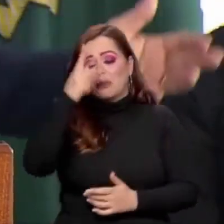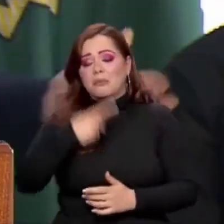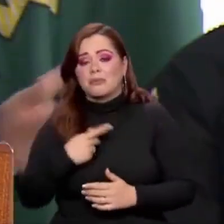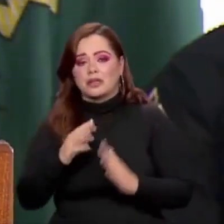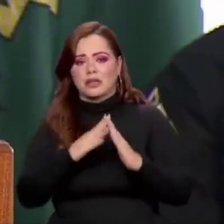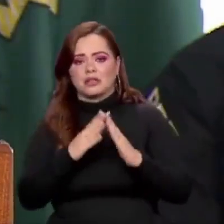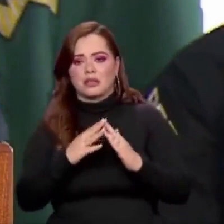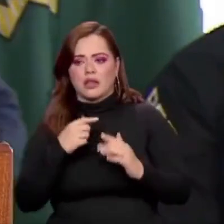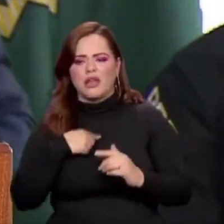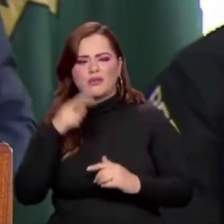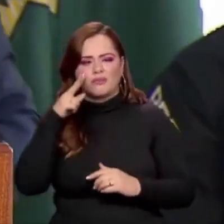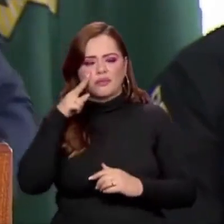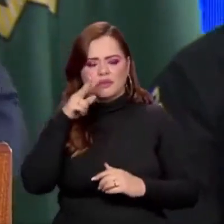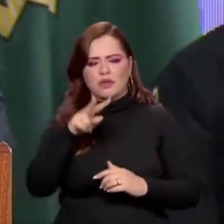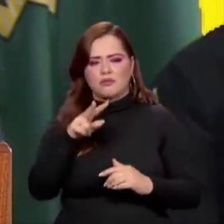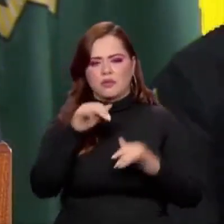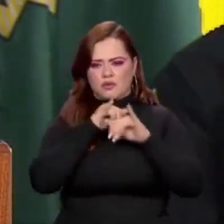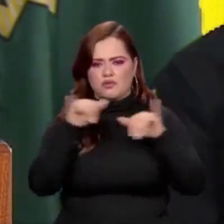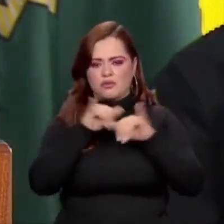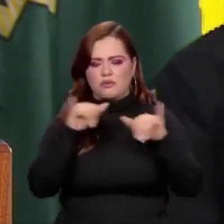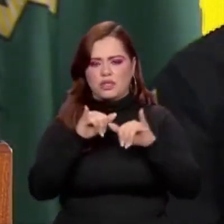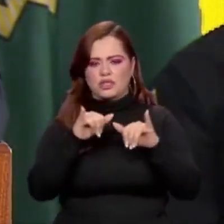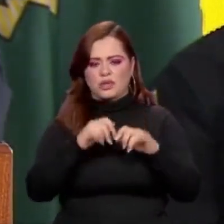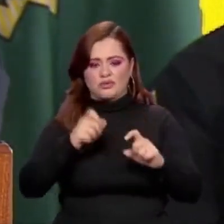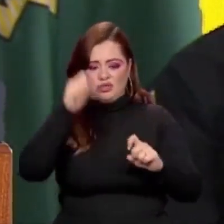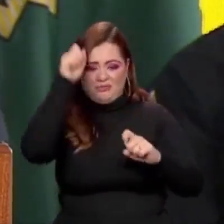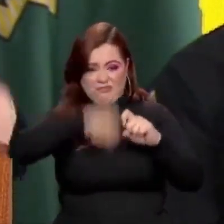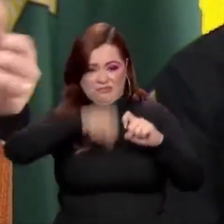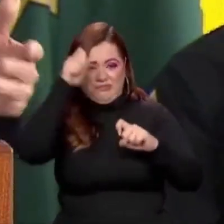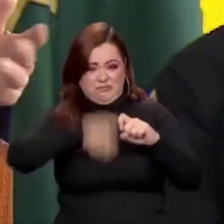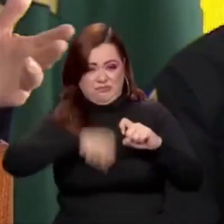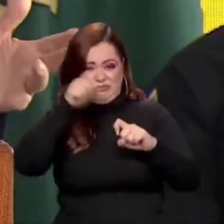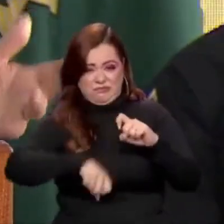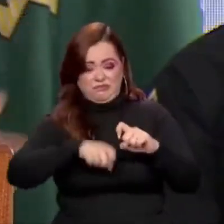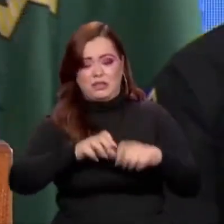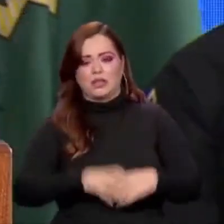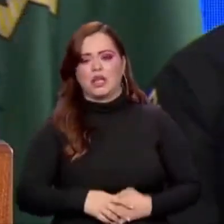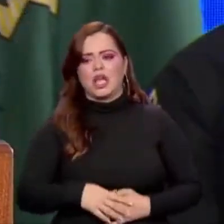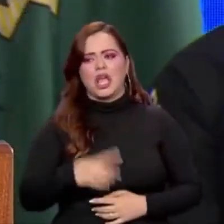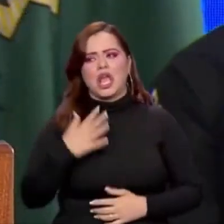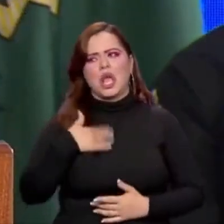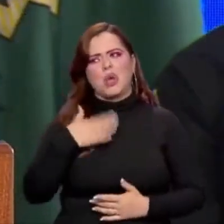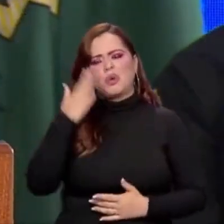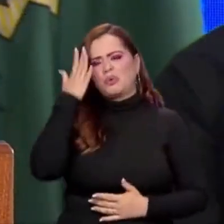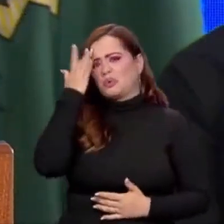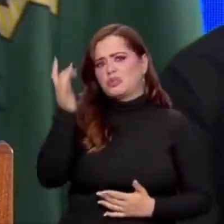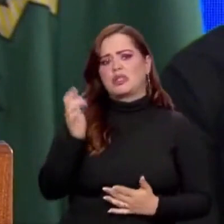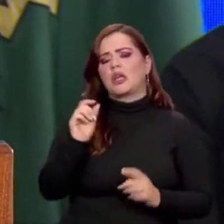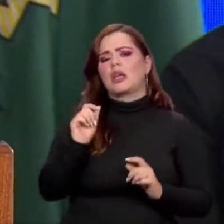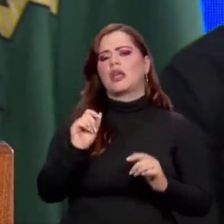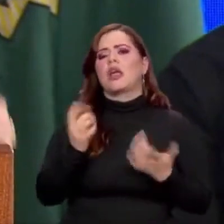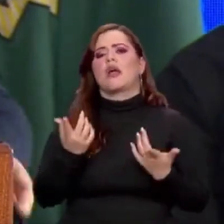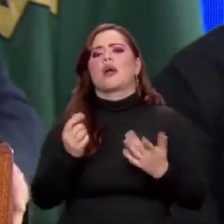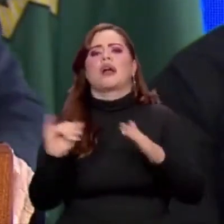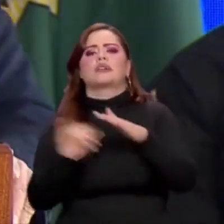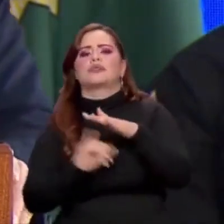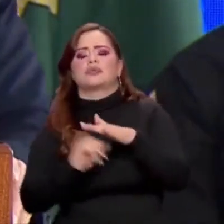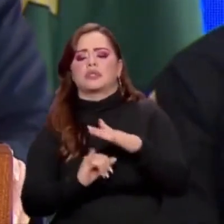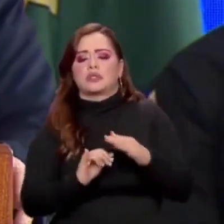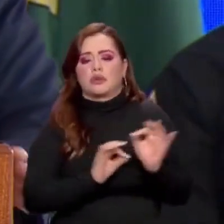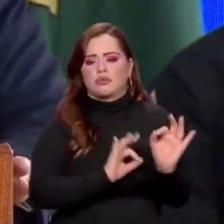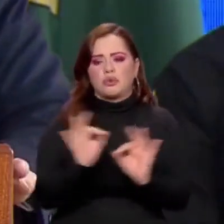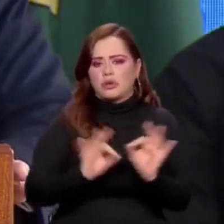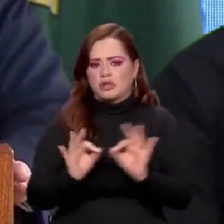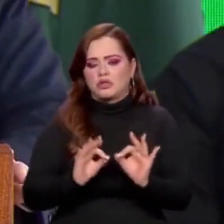esses dias, que eu não sei a instituição que fez aqueles dados, qual é a veracidade